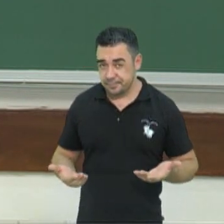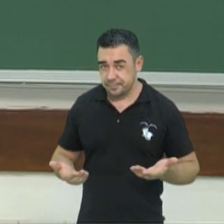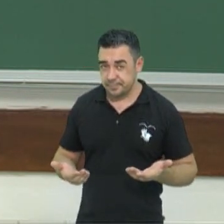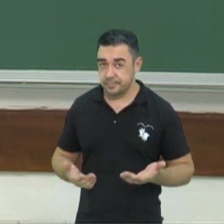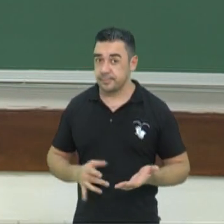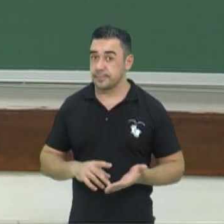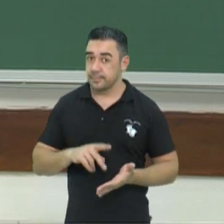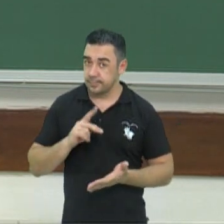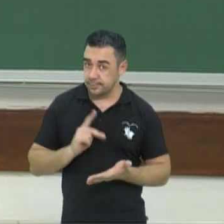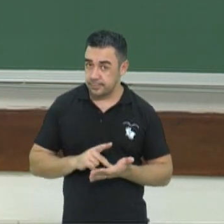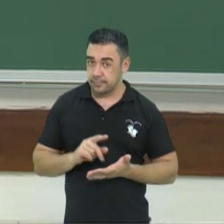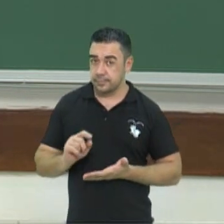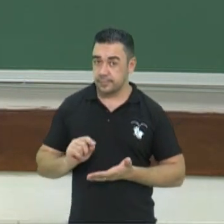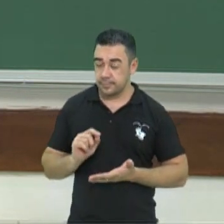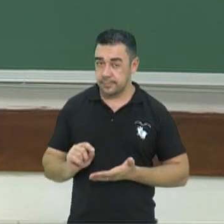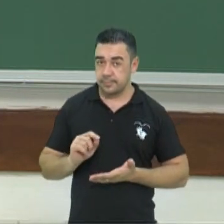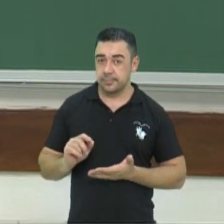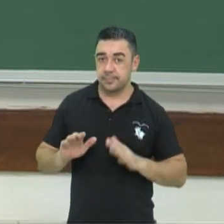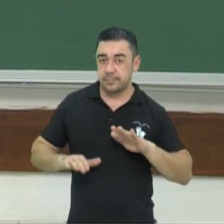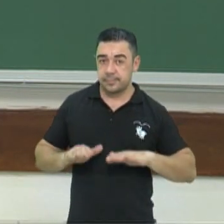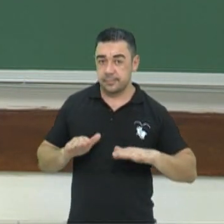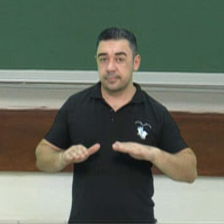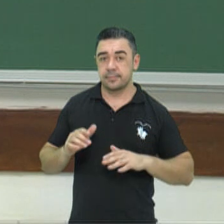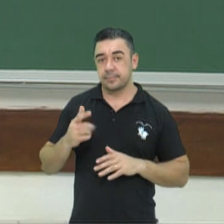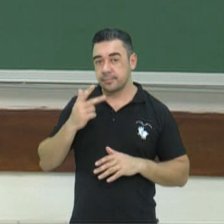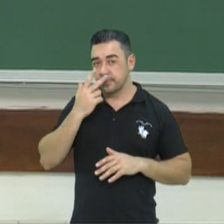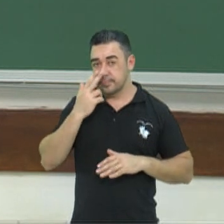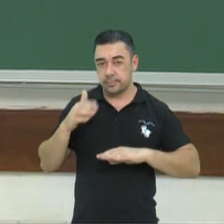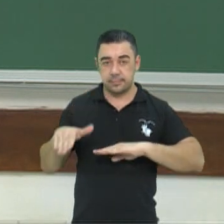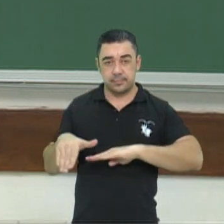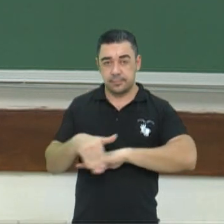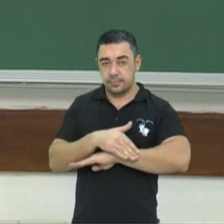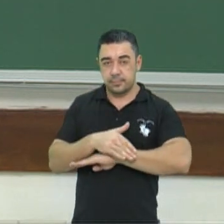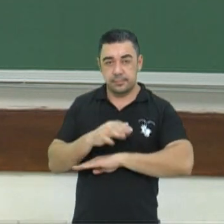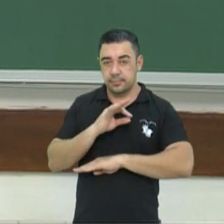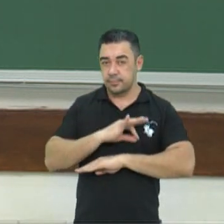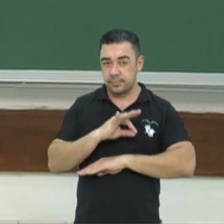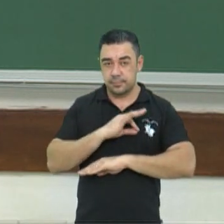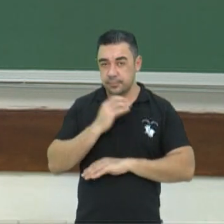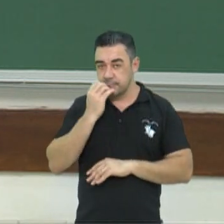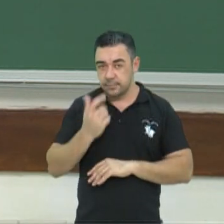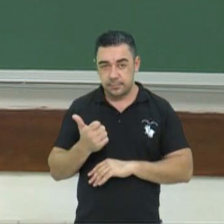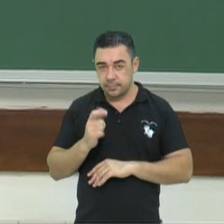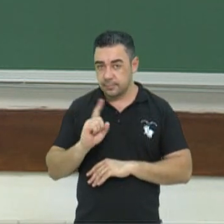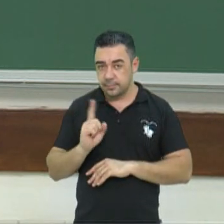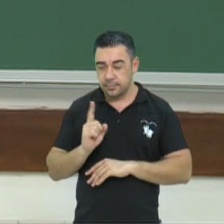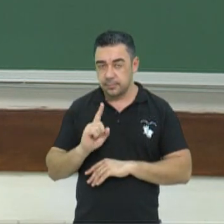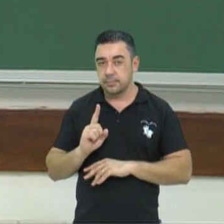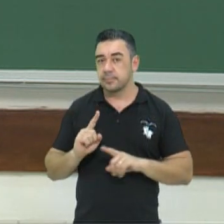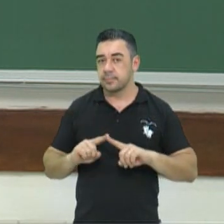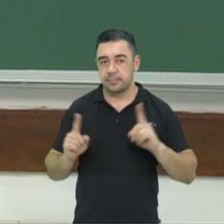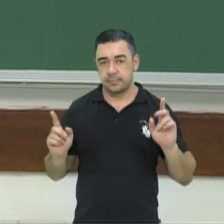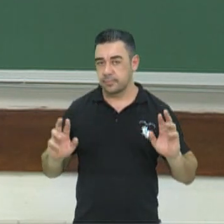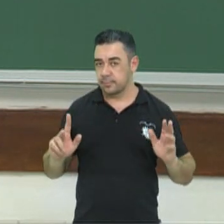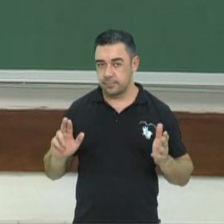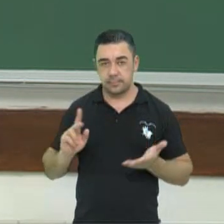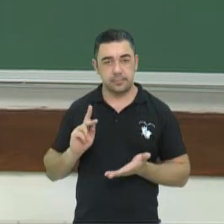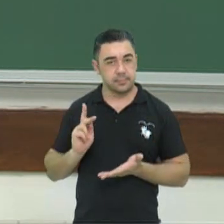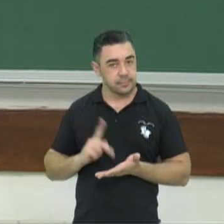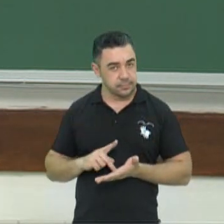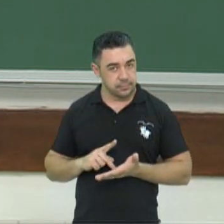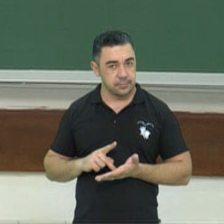na verdade, as pessoas muitas vezes acreditam que o artista de rua não ganha bem, que ele não ganha dinheiro. Mas isso não é uma